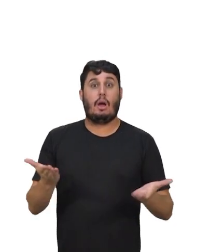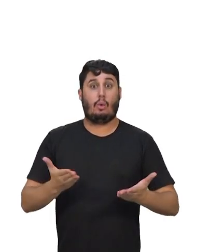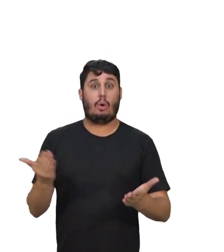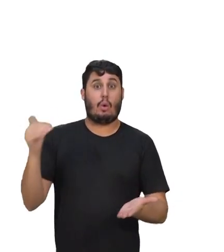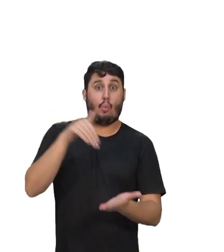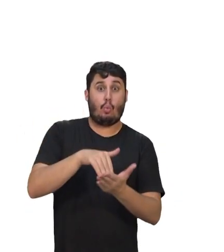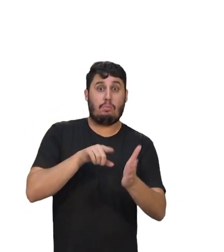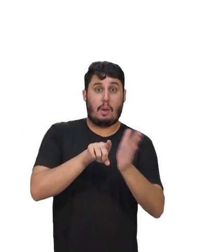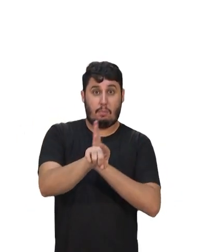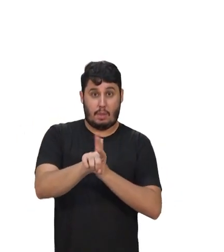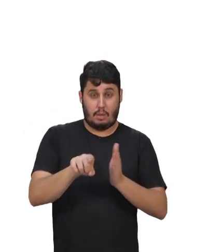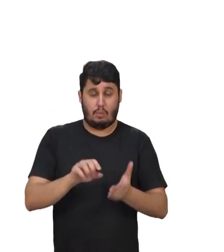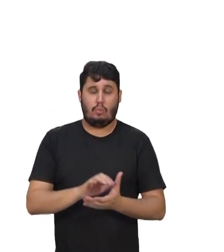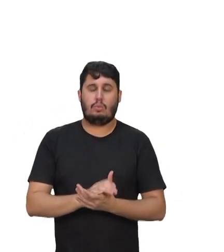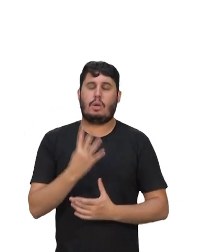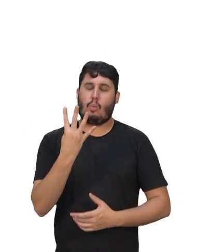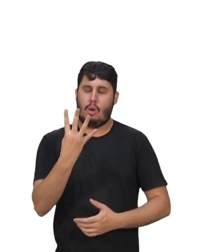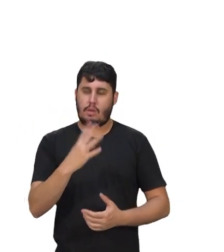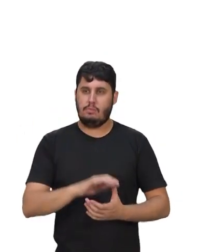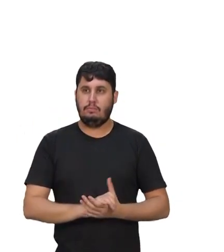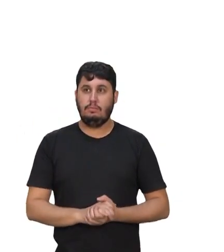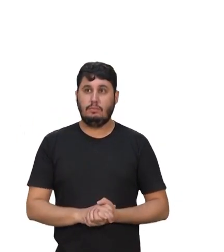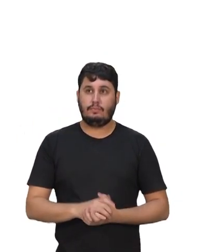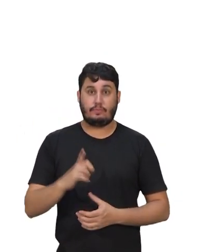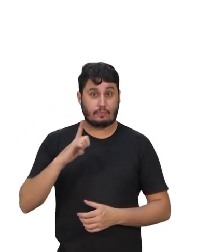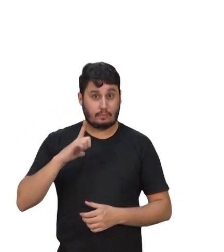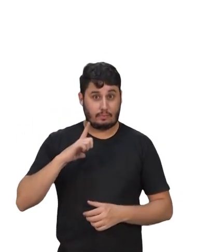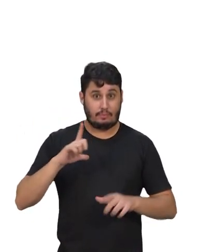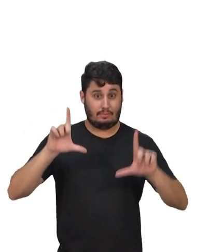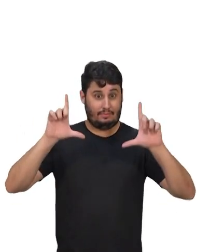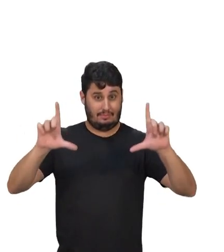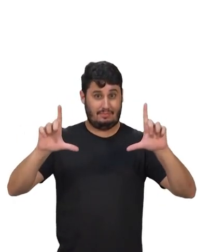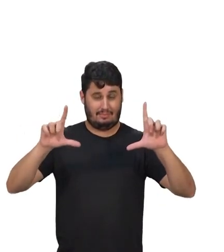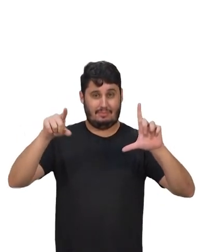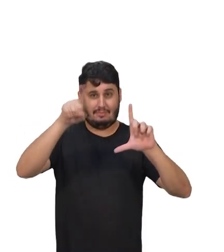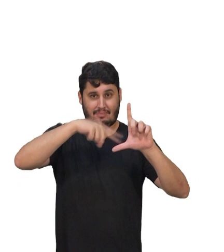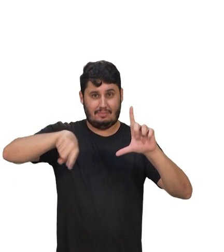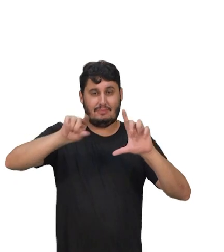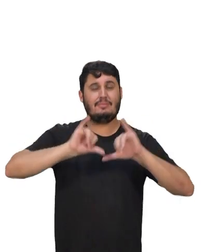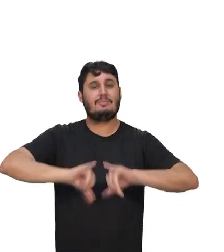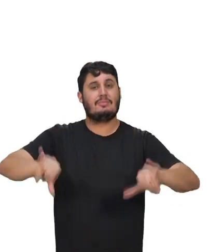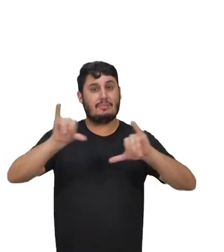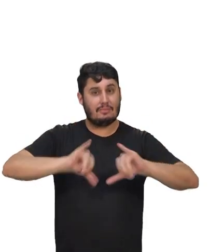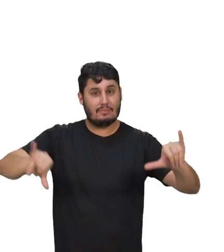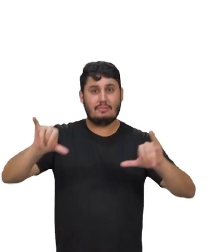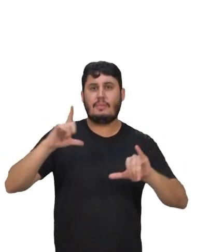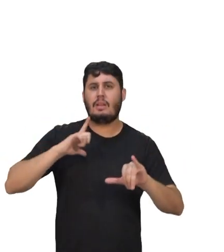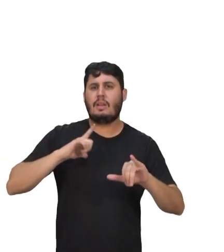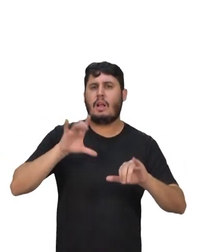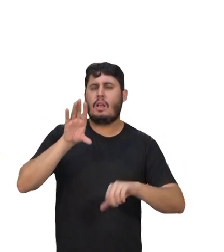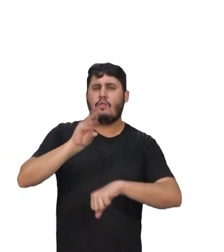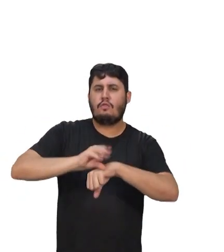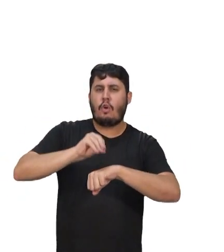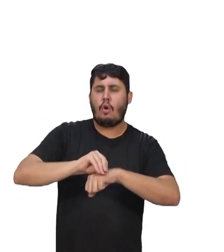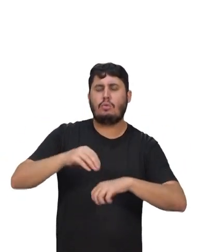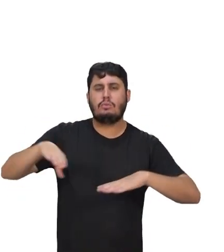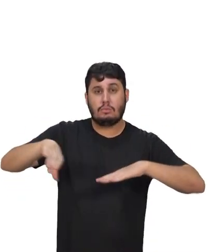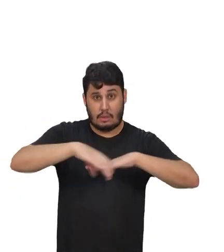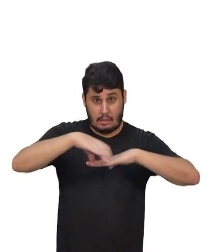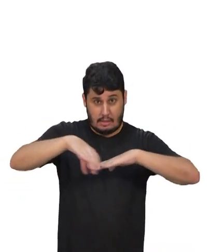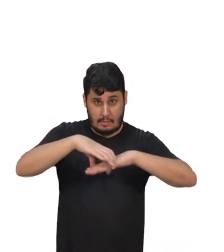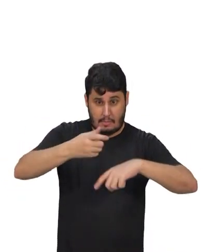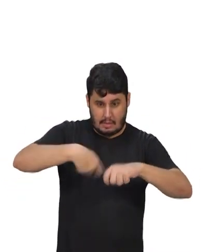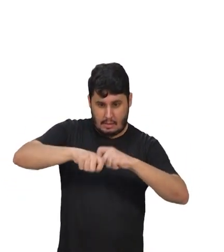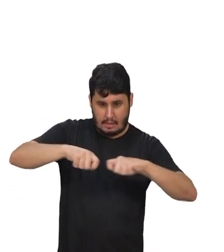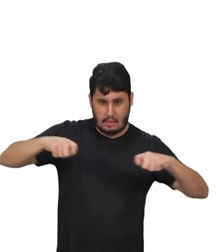4. Nós temos aqui uma publicidade, certo? E aí a gente tem um tênis, nesse sapato. A gente